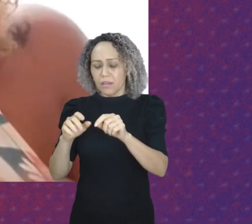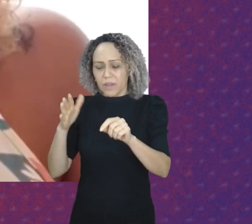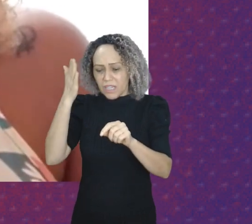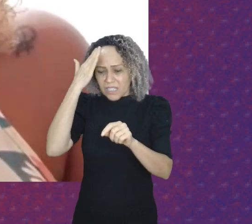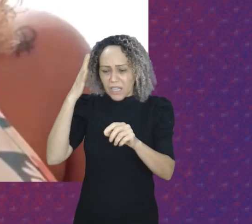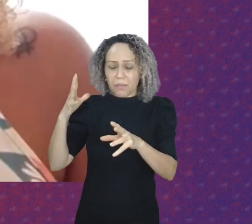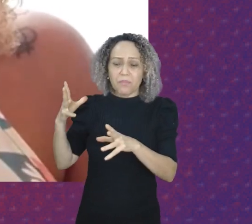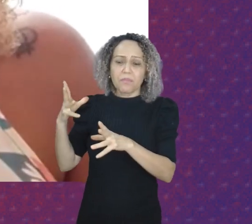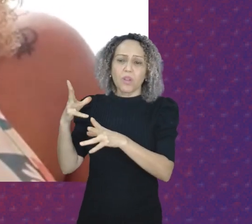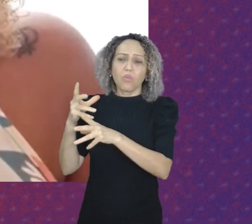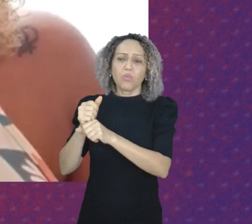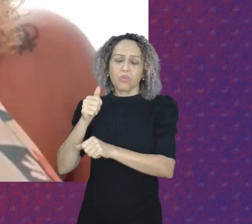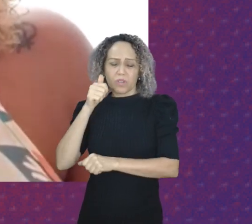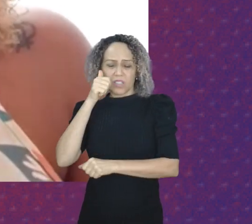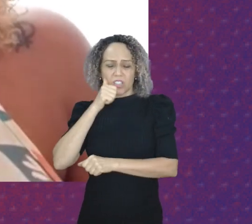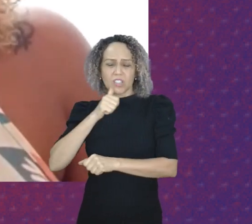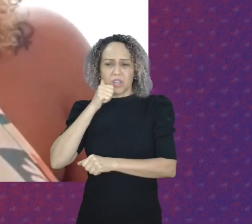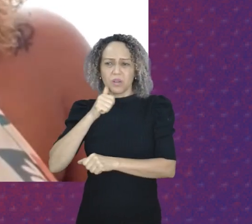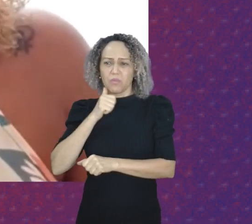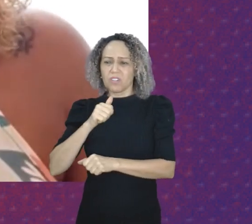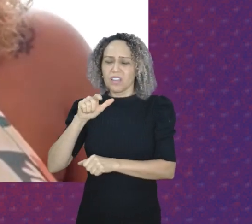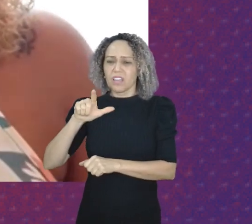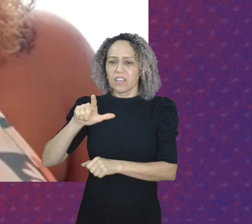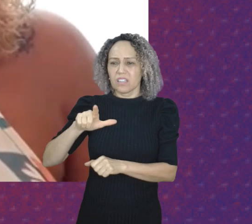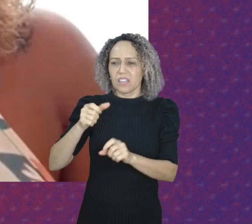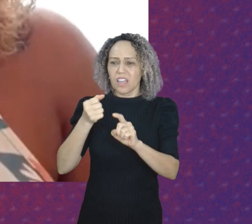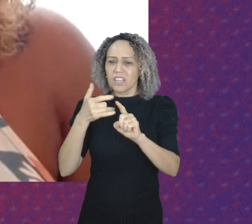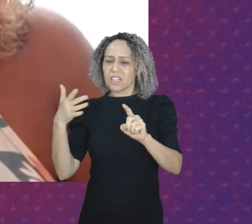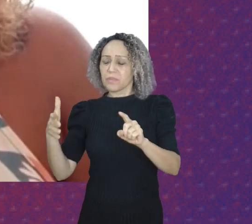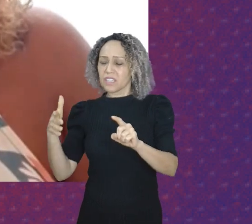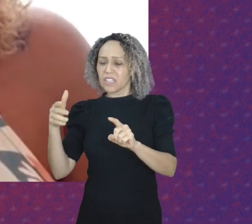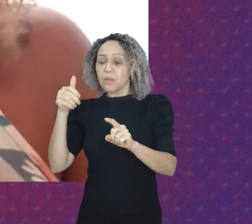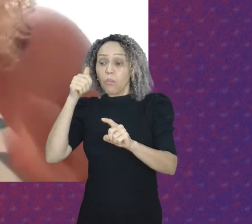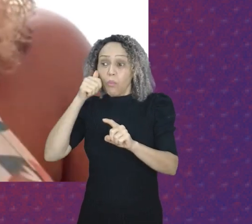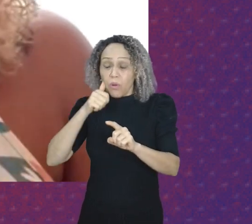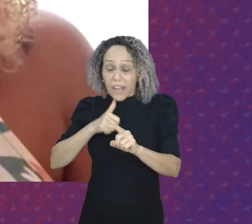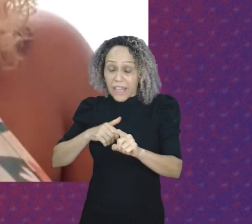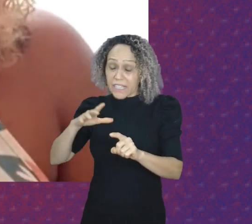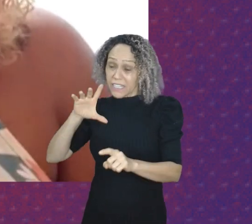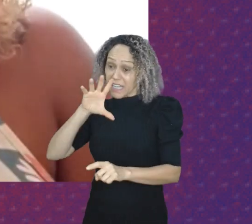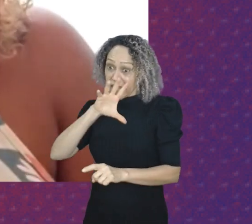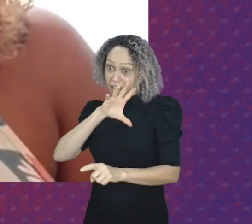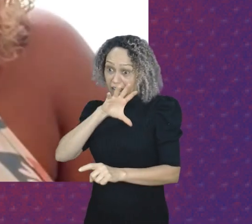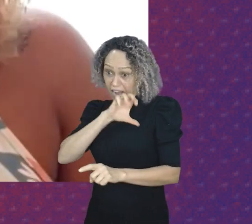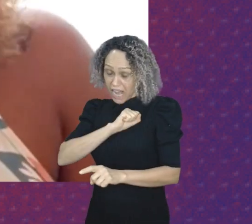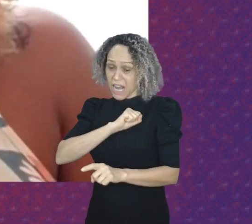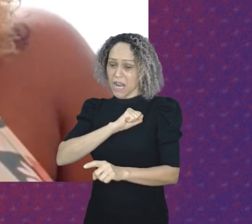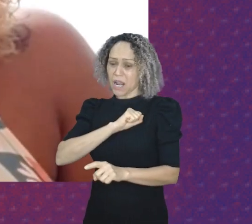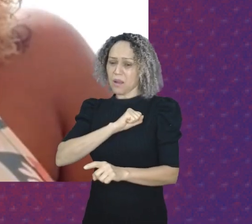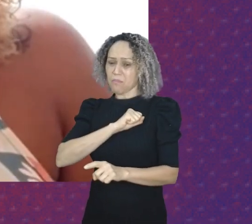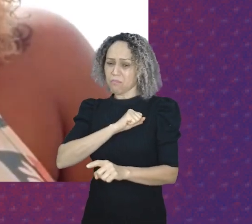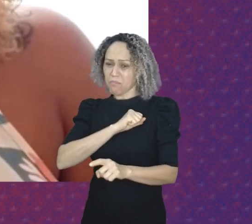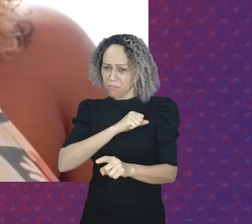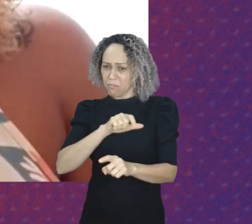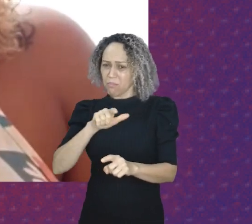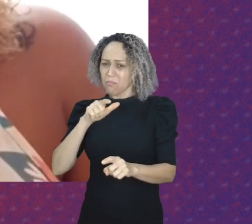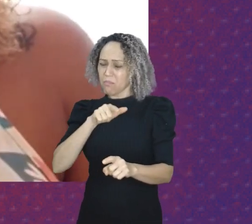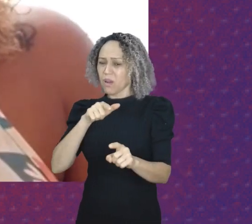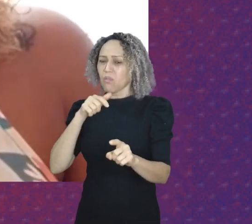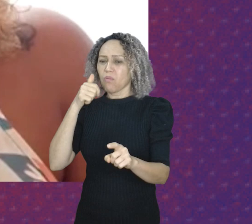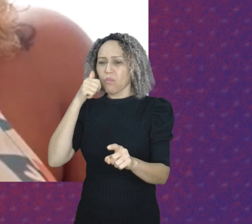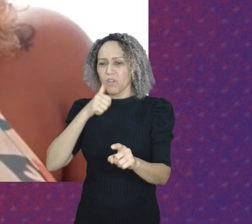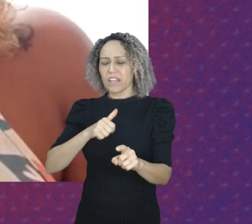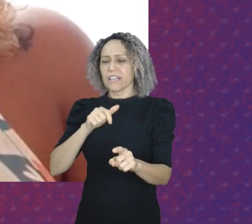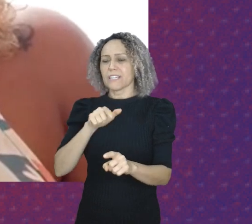que amam mulheres. Então, é o primeiro censo de violência e de violação